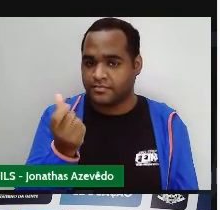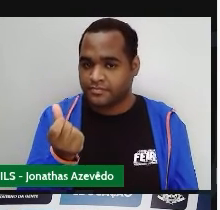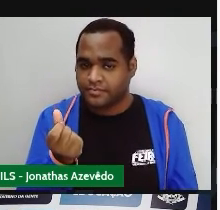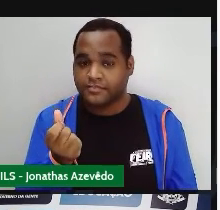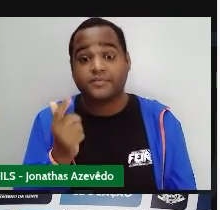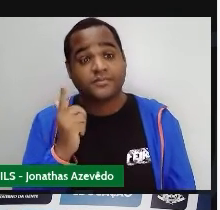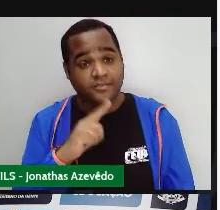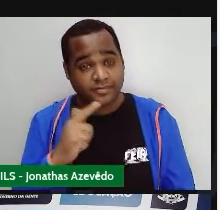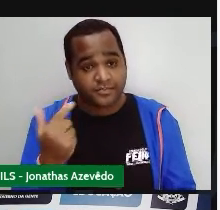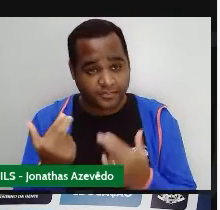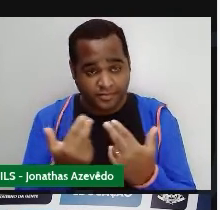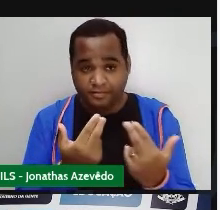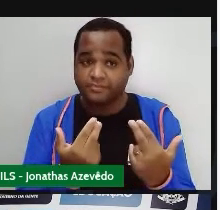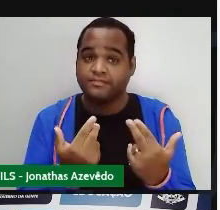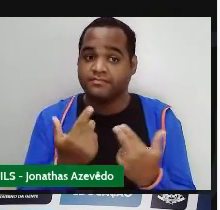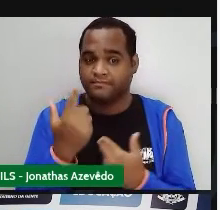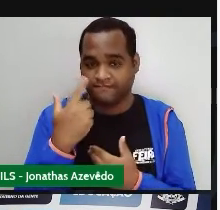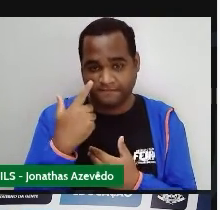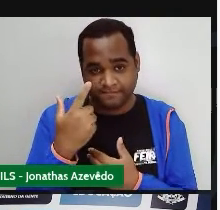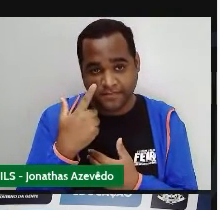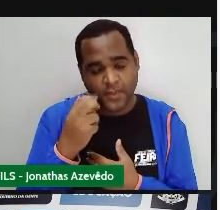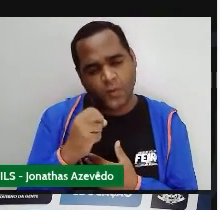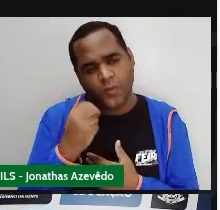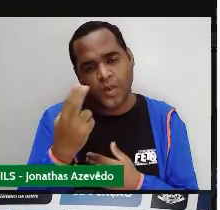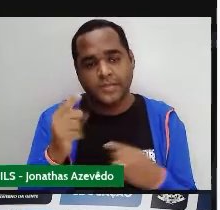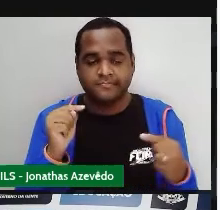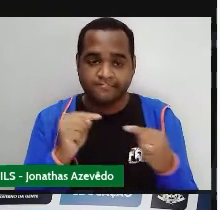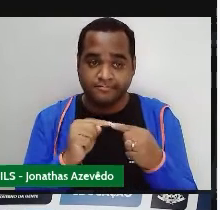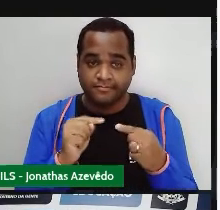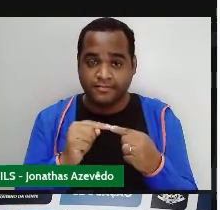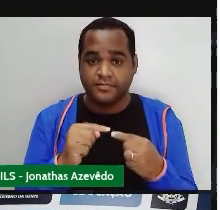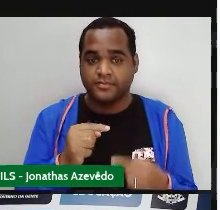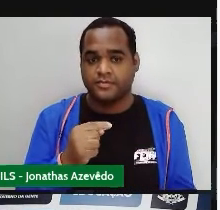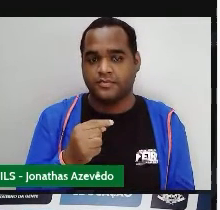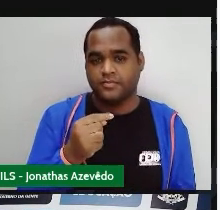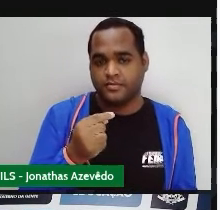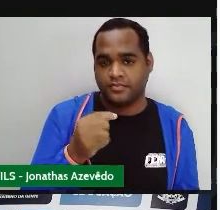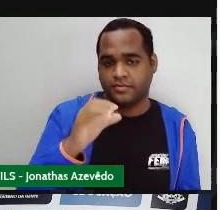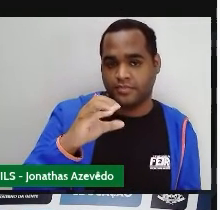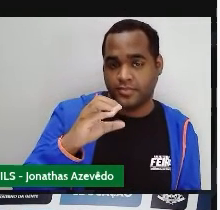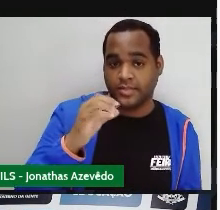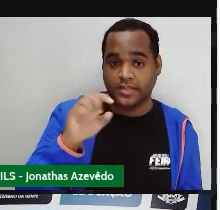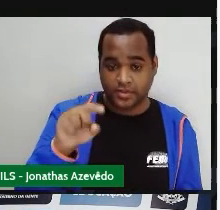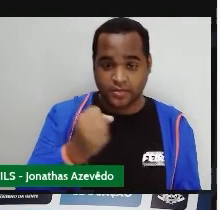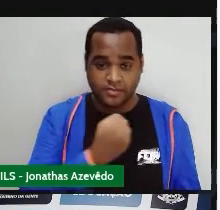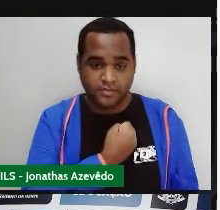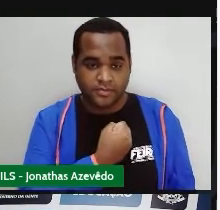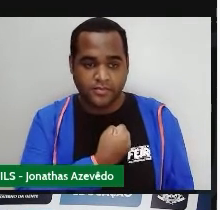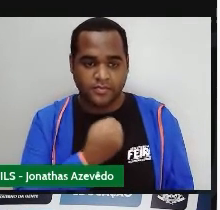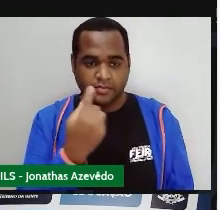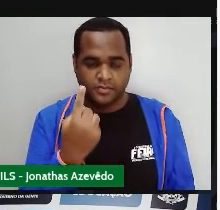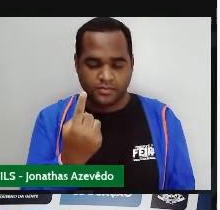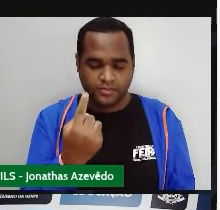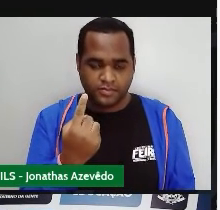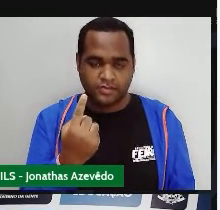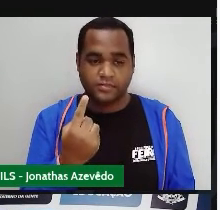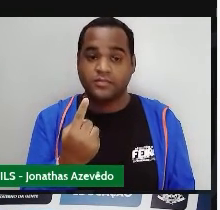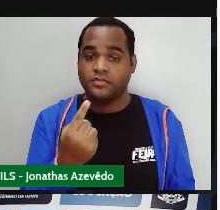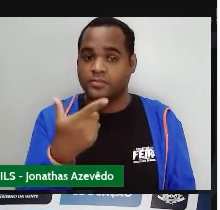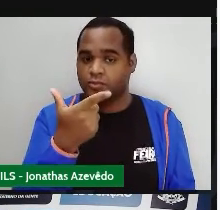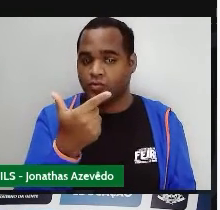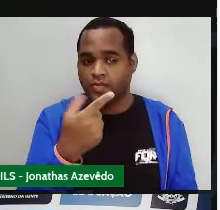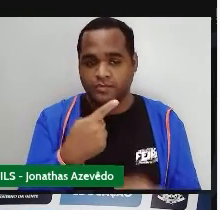Vale aqui né ou seja se ser é o número um aqui é